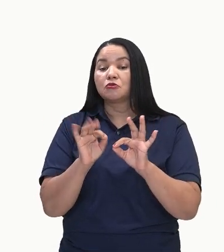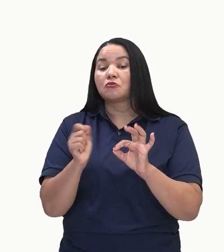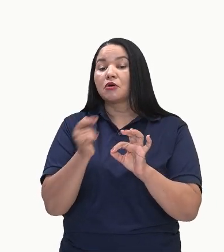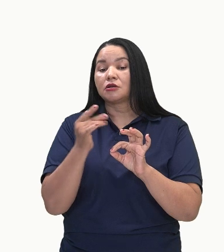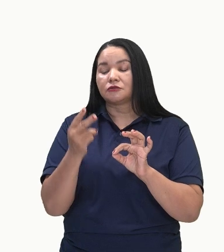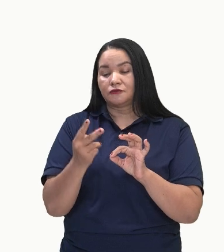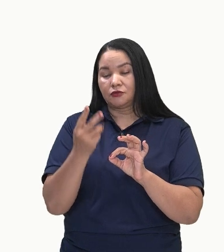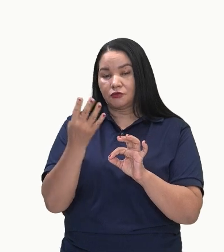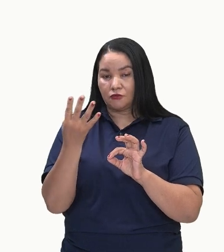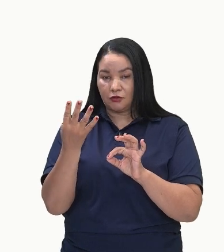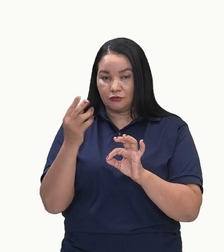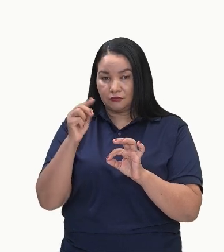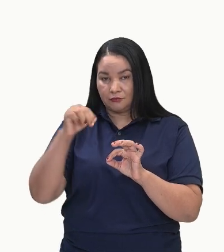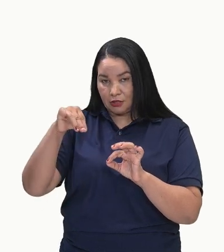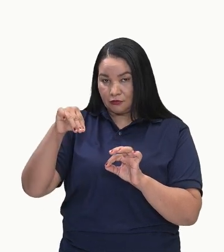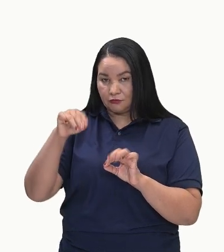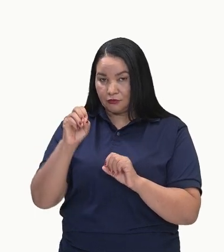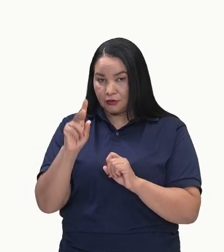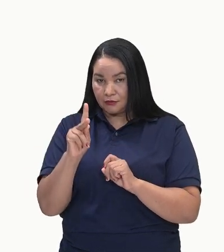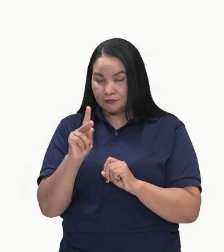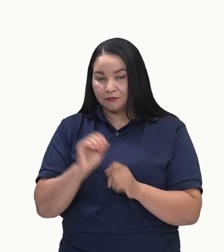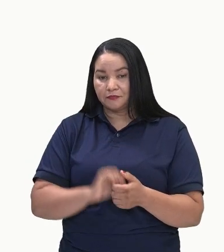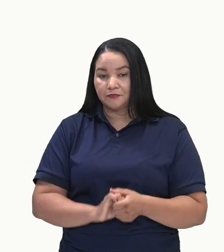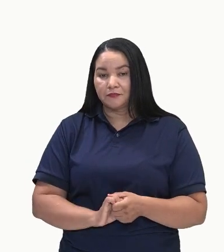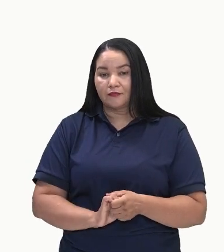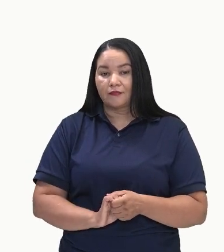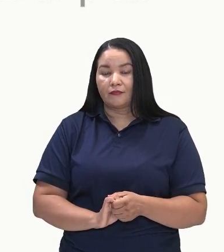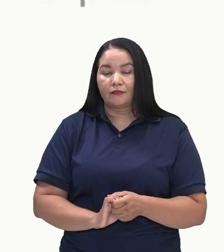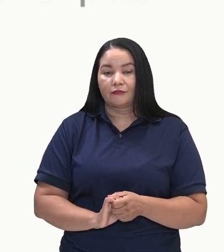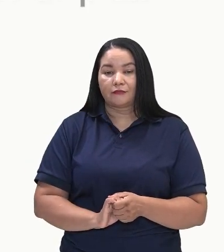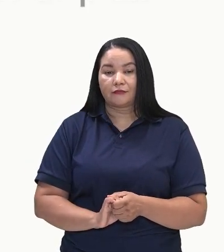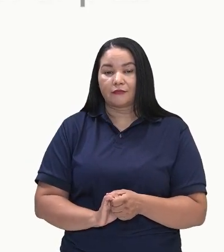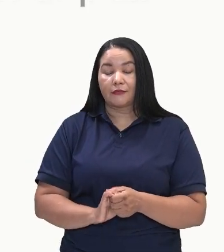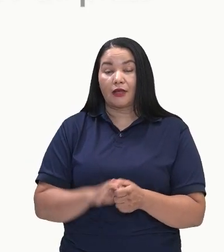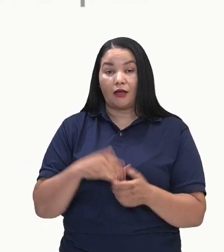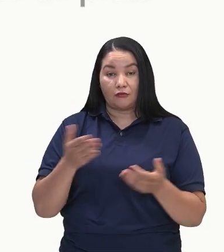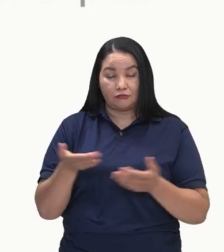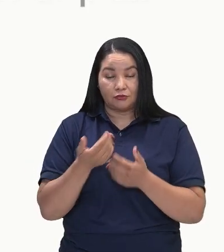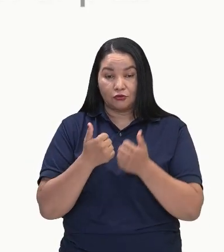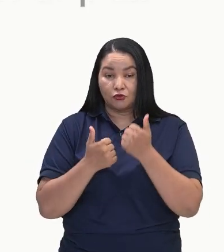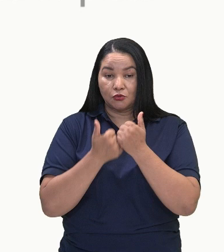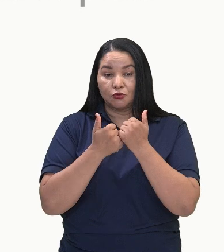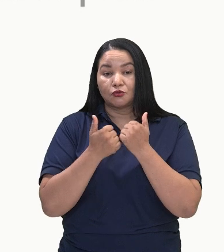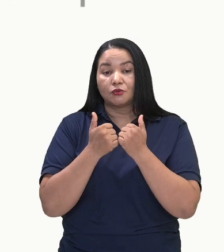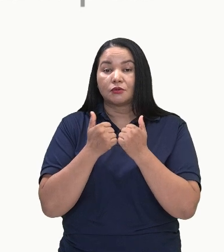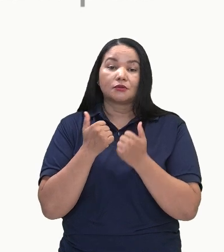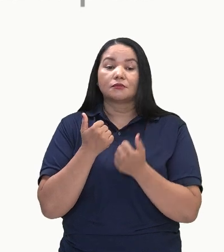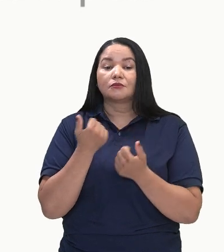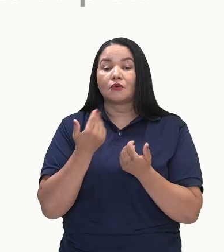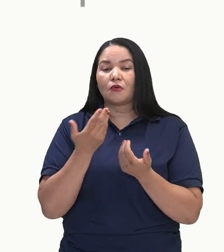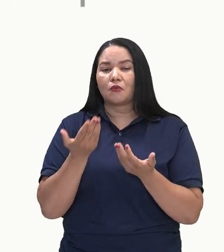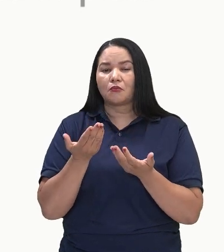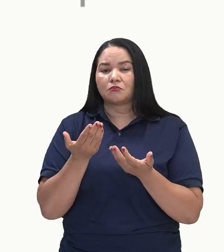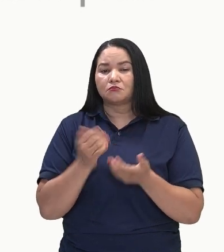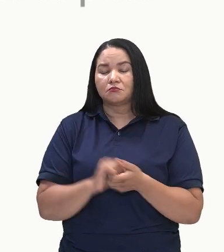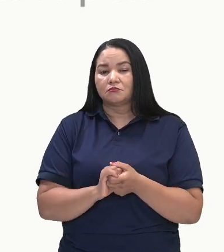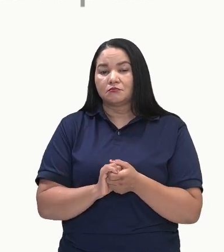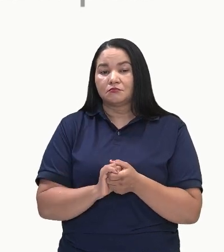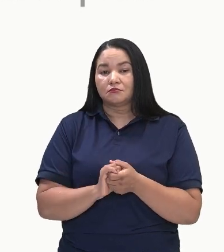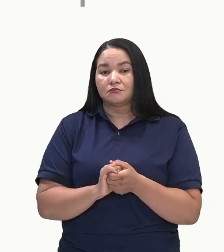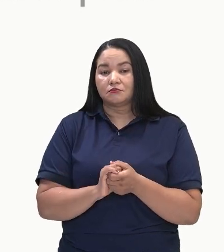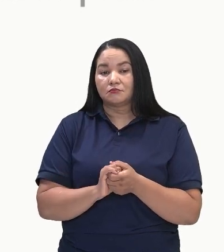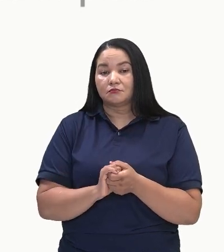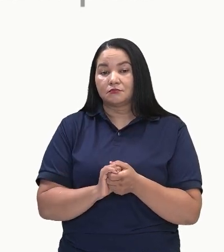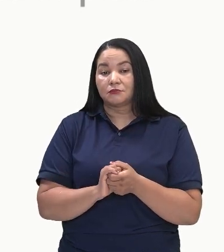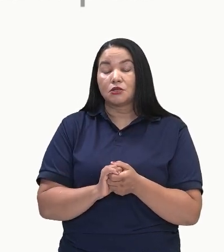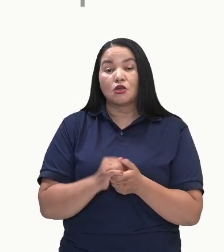24 metros, certo? Então, bora lá então substituir a nossa questão. Então, o comprimento da pista externa é 2π vezes o